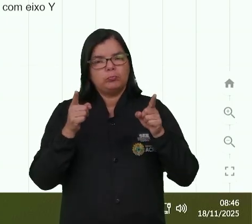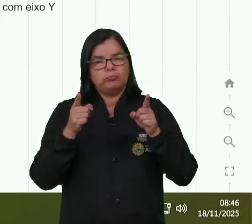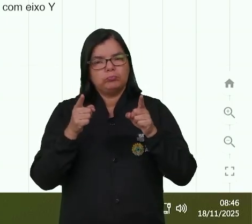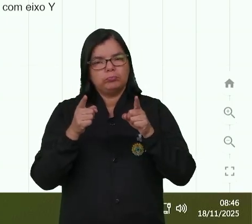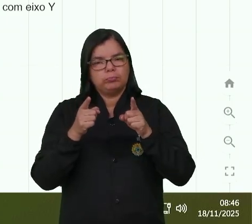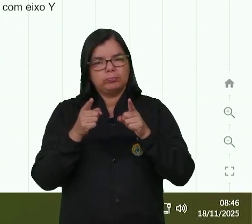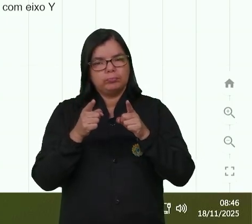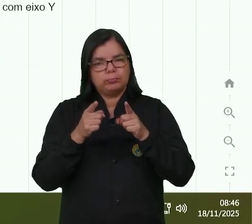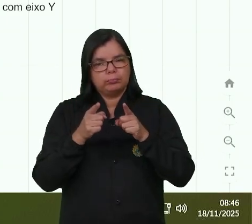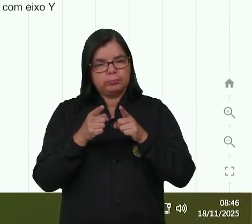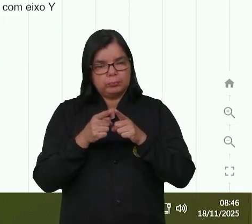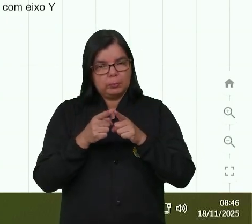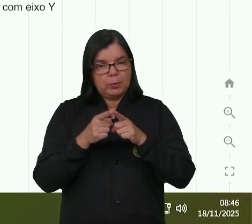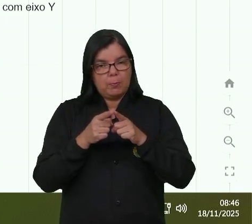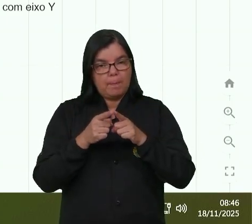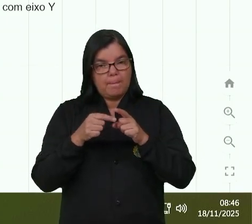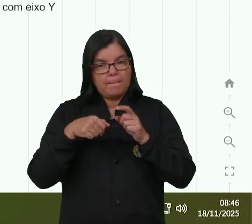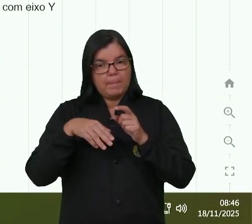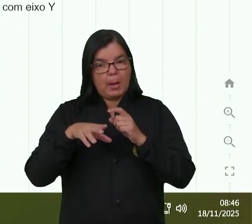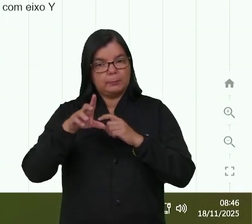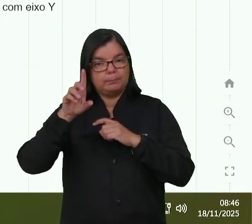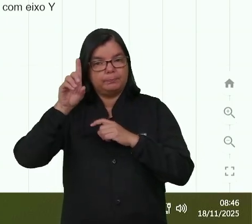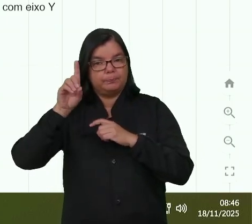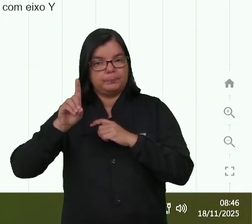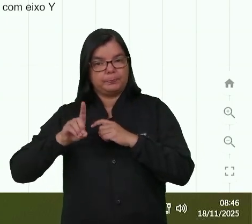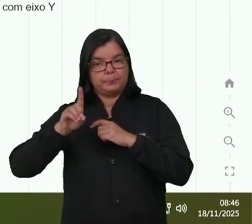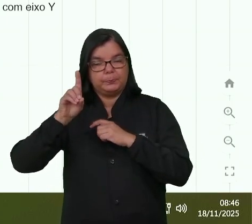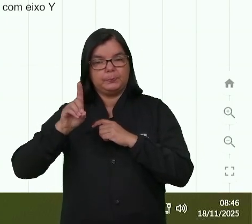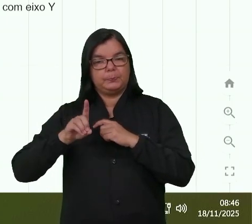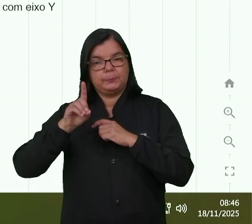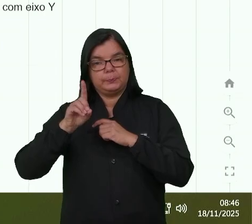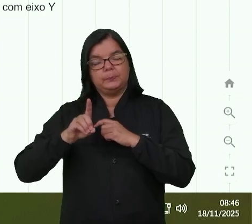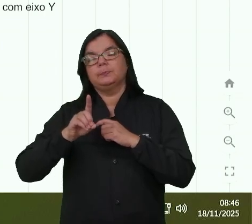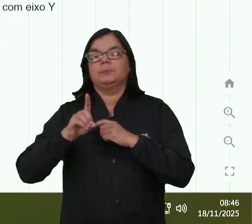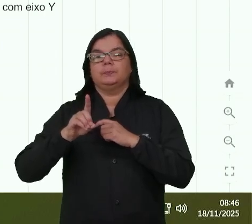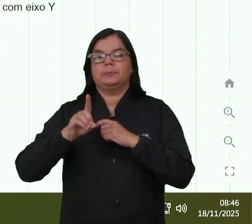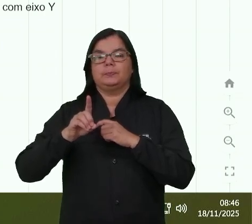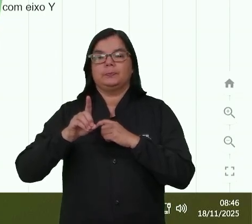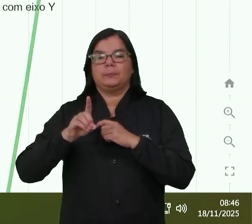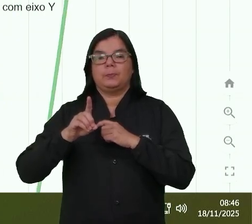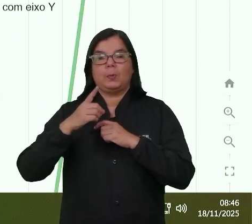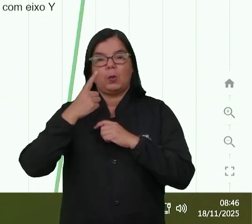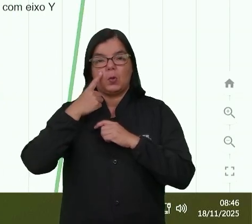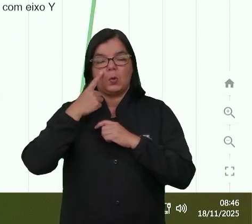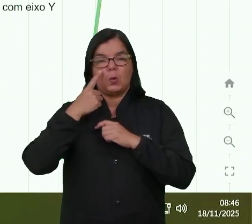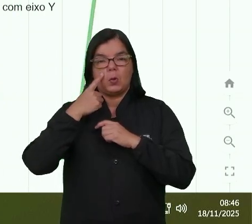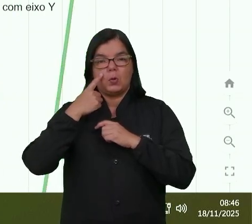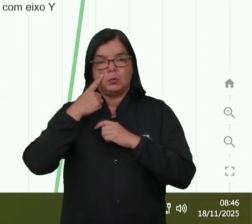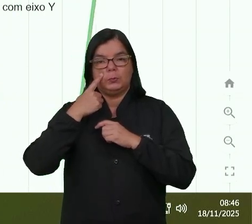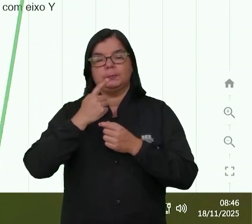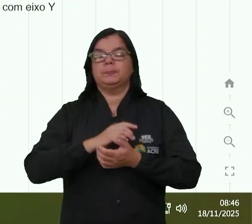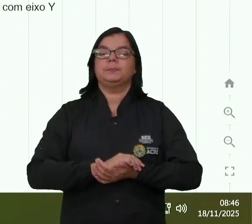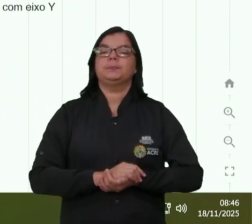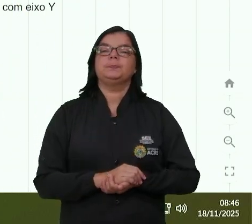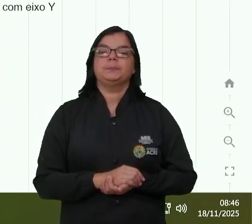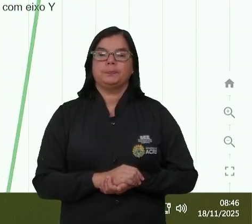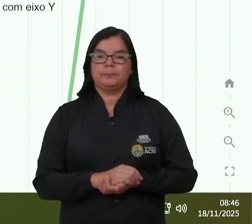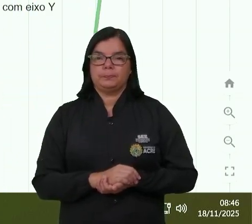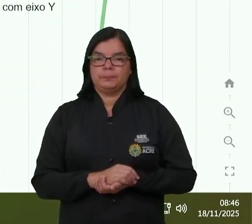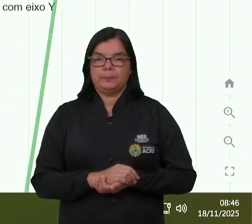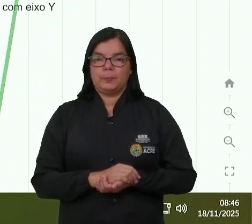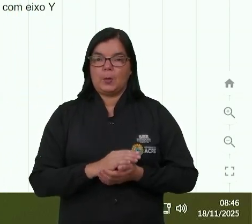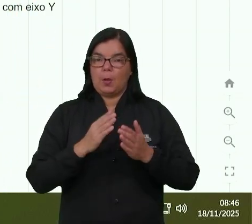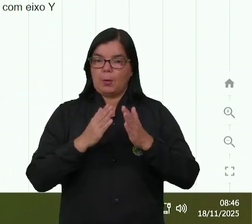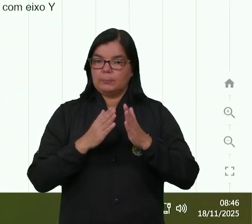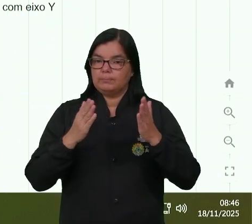diminuo, ele vai ficando mais para a direita. Veja, o gráfico fica mais para a direita. E